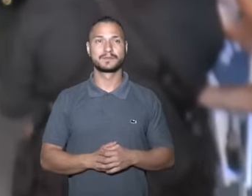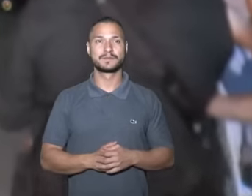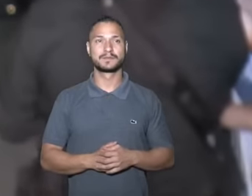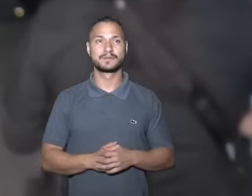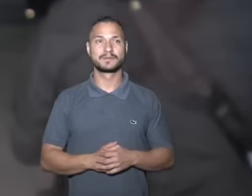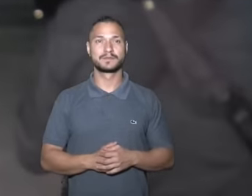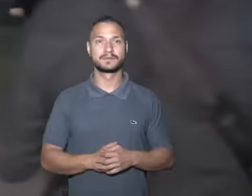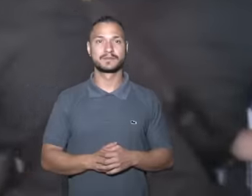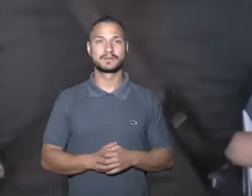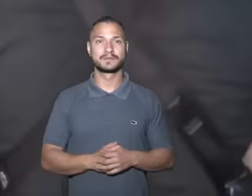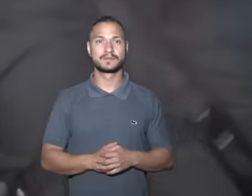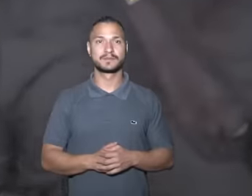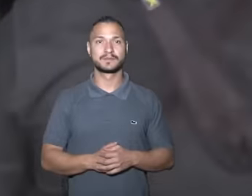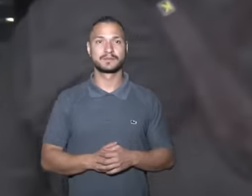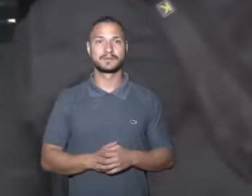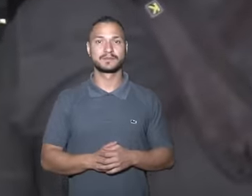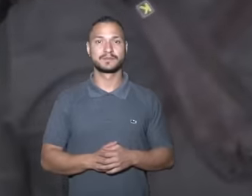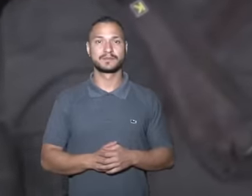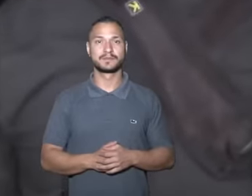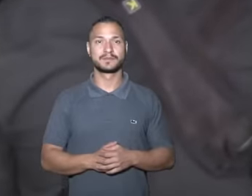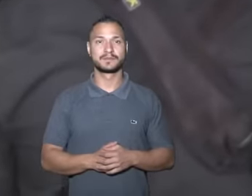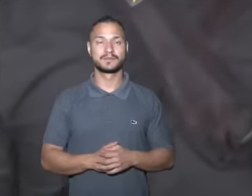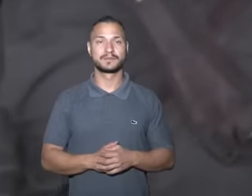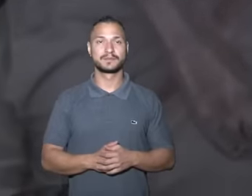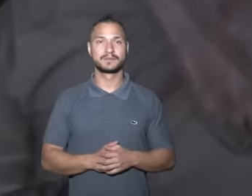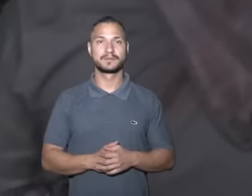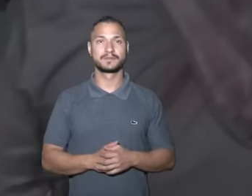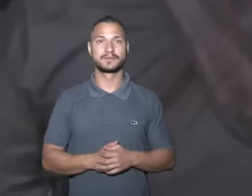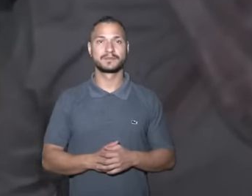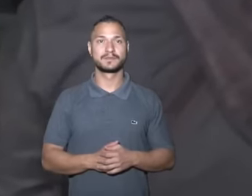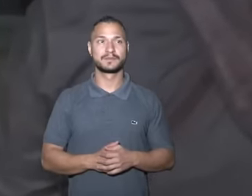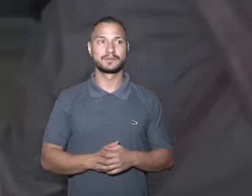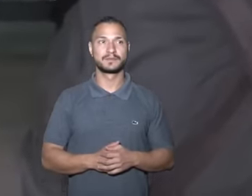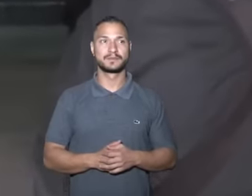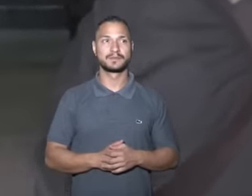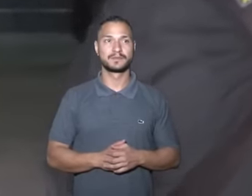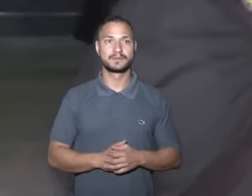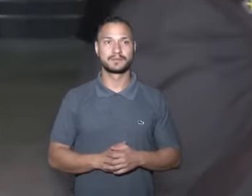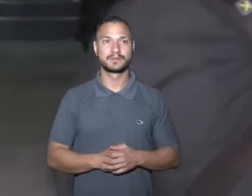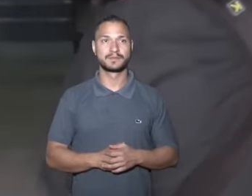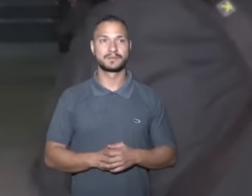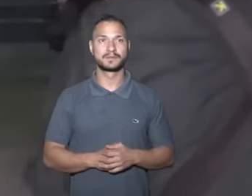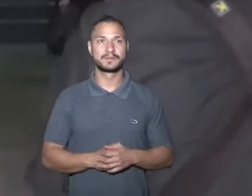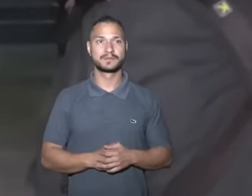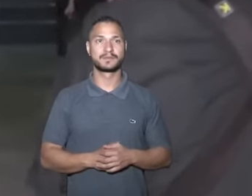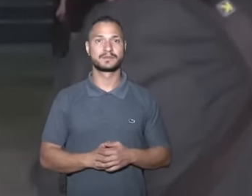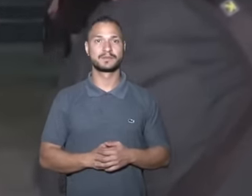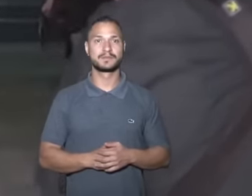I used to love.